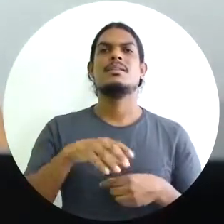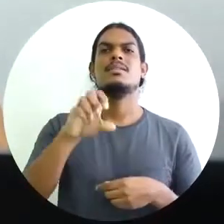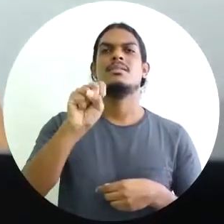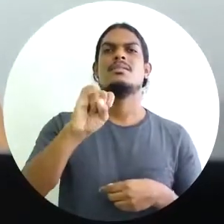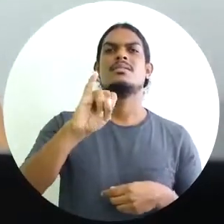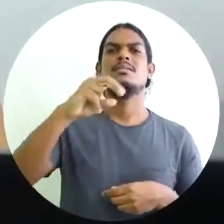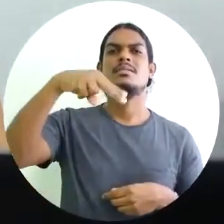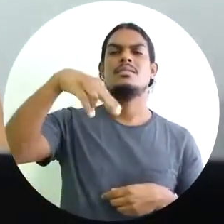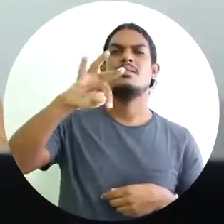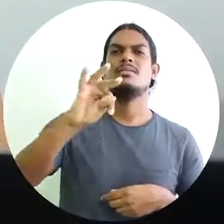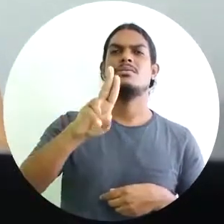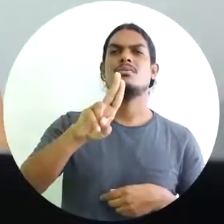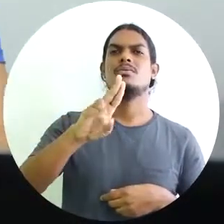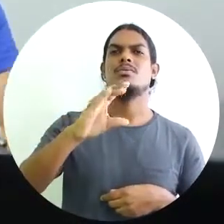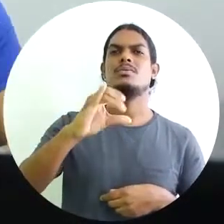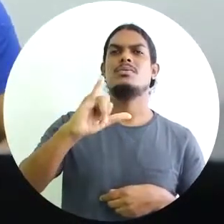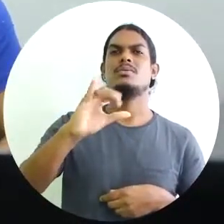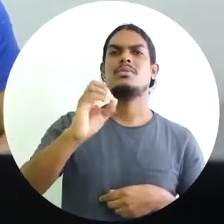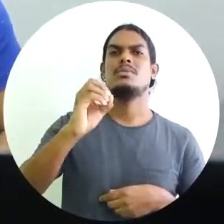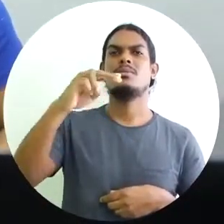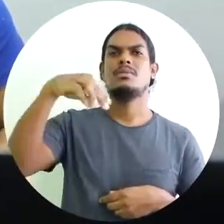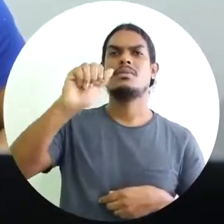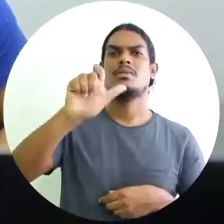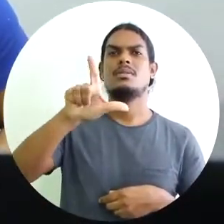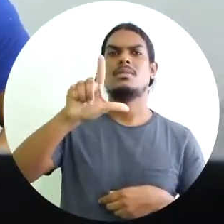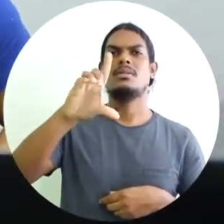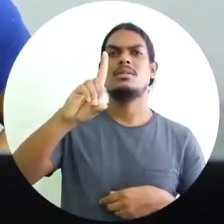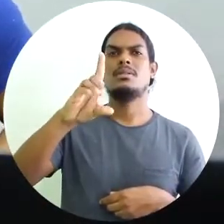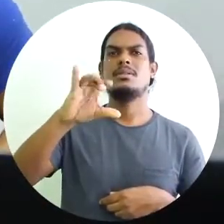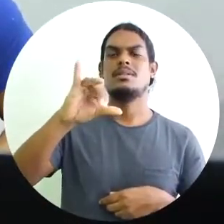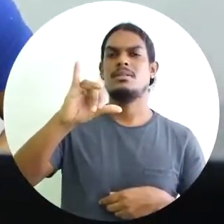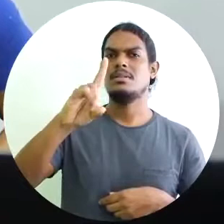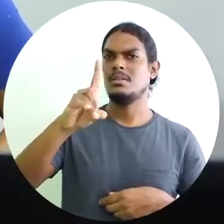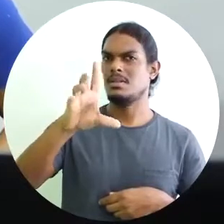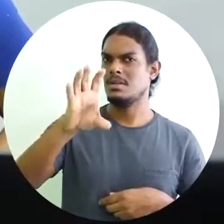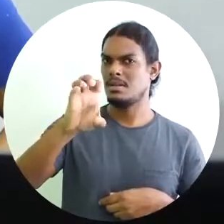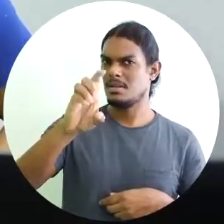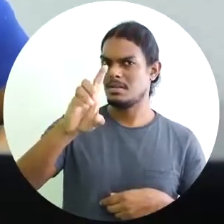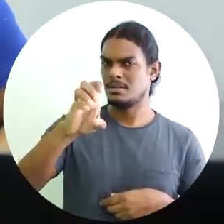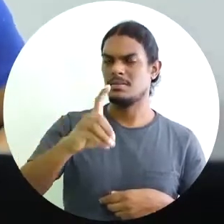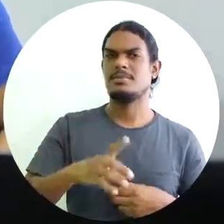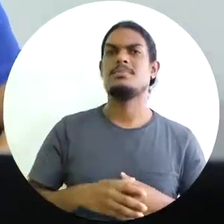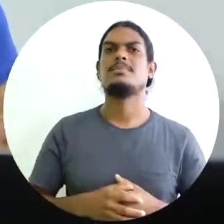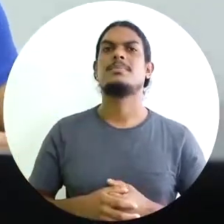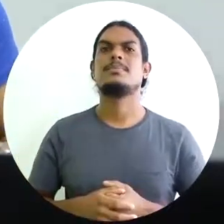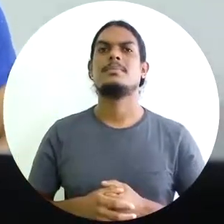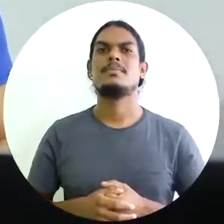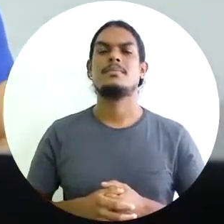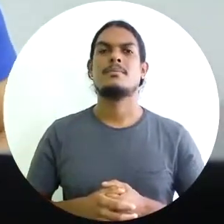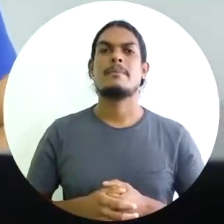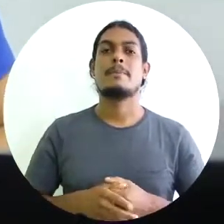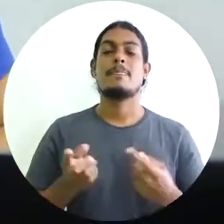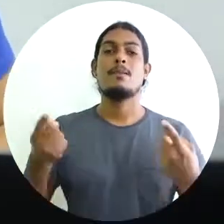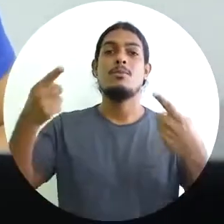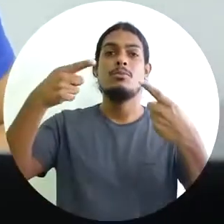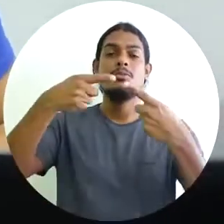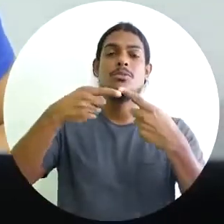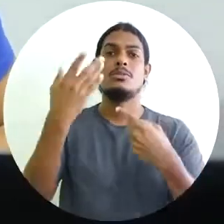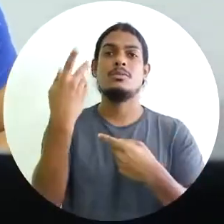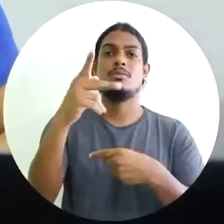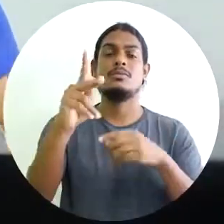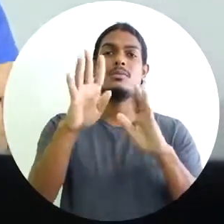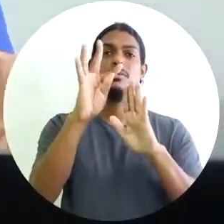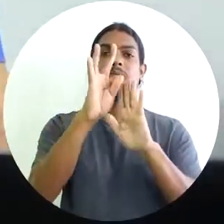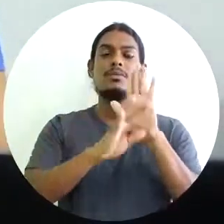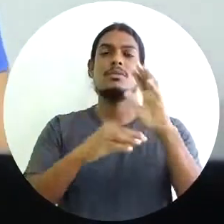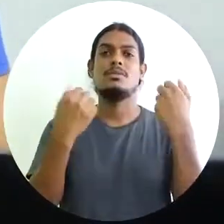situacionalidade. Então, o texto ele não é apenas algo que você escreve e o objetivo ele está completamente claro.